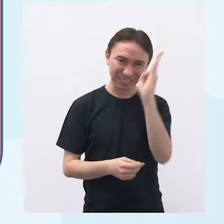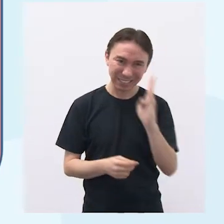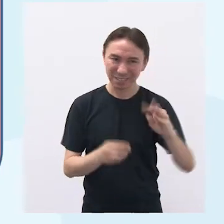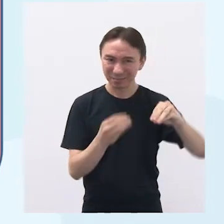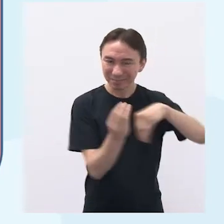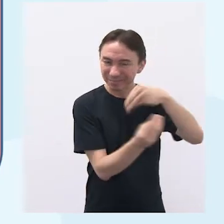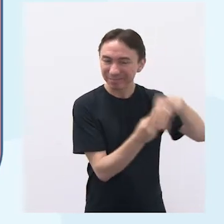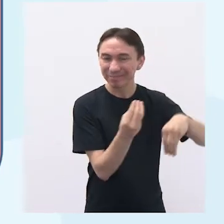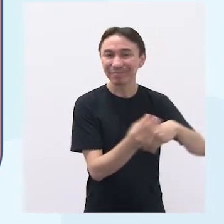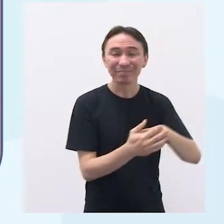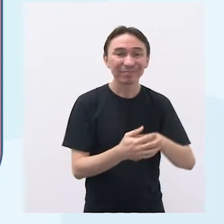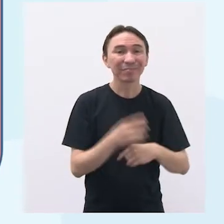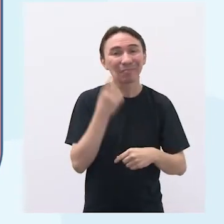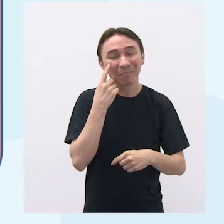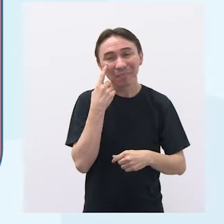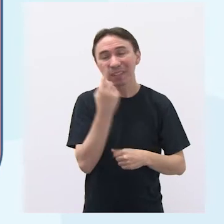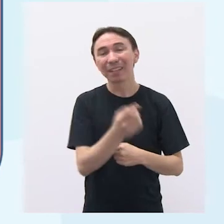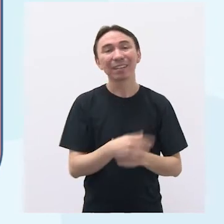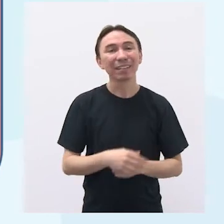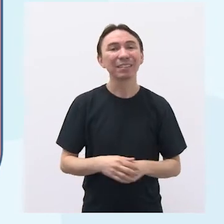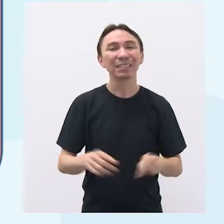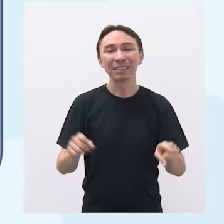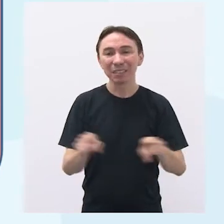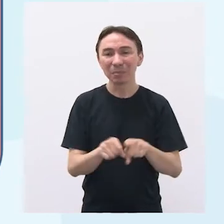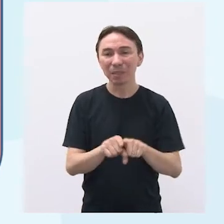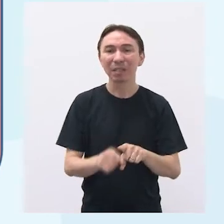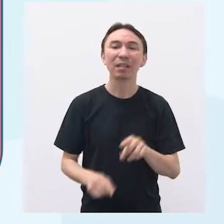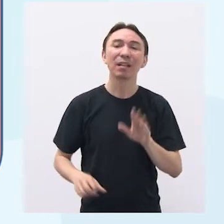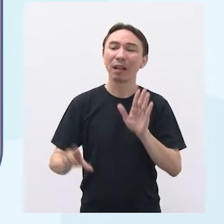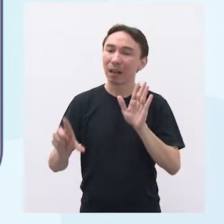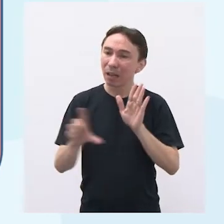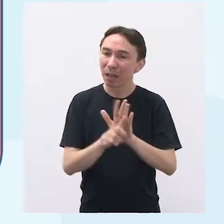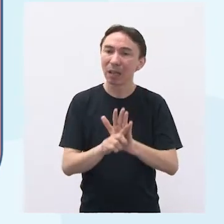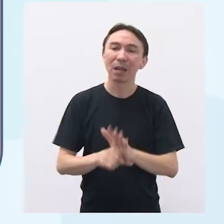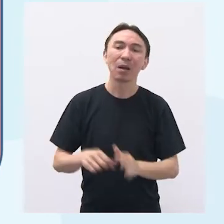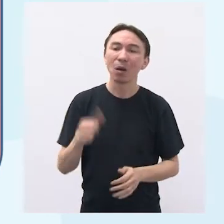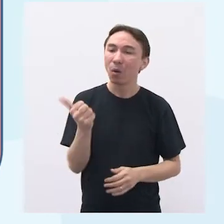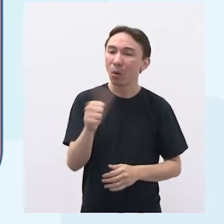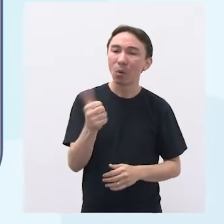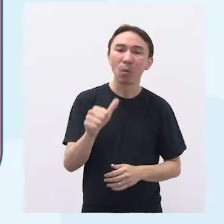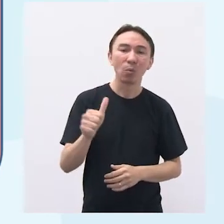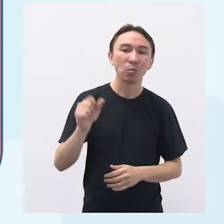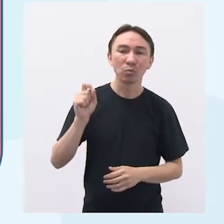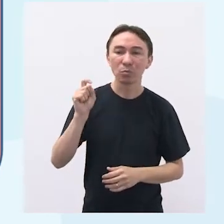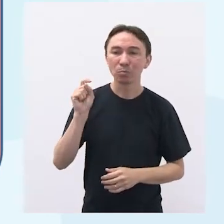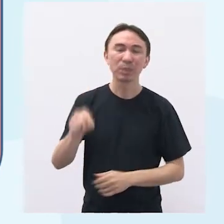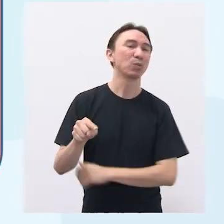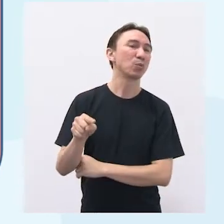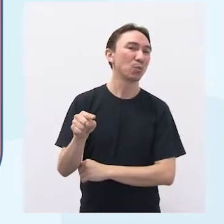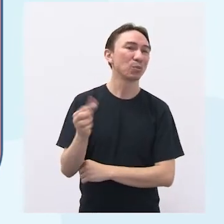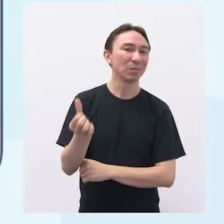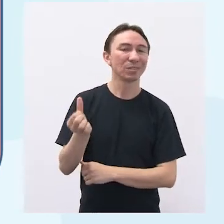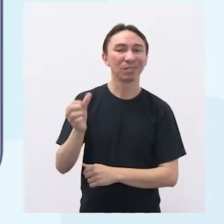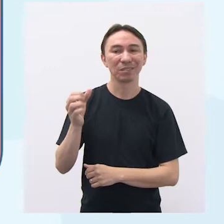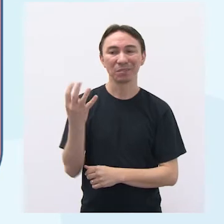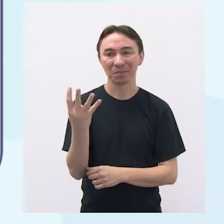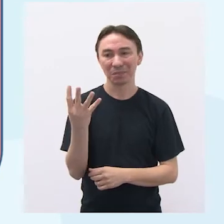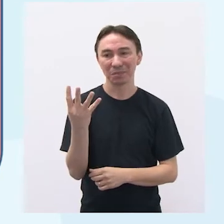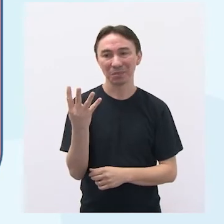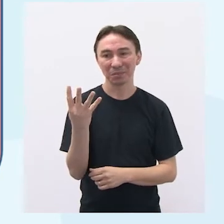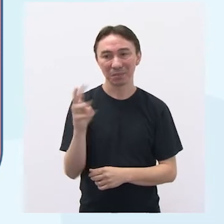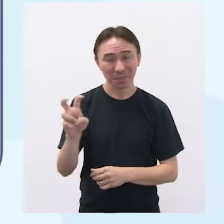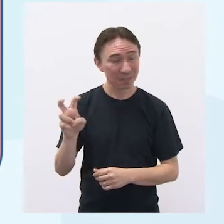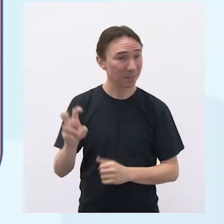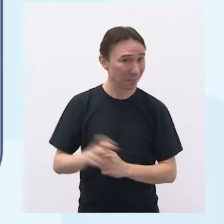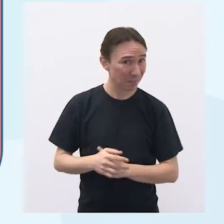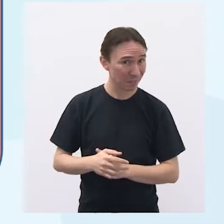e a 11.000, que inclui também a obrigatoriedade do ensino dos povos originários, né? Como fazer isso,